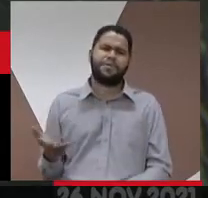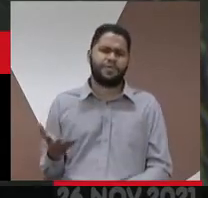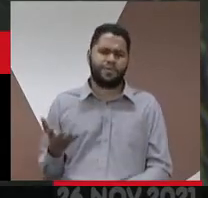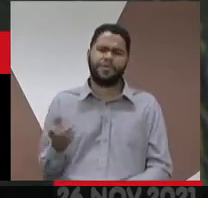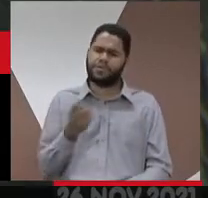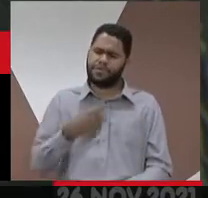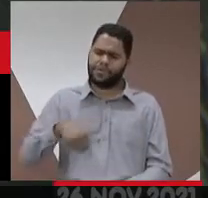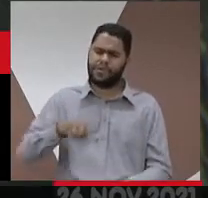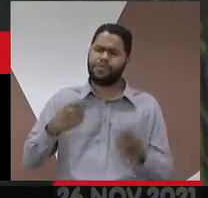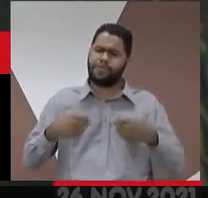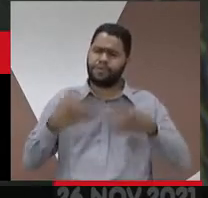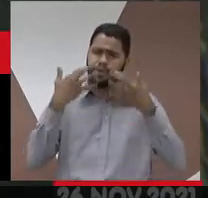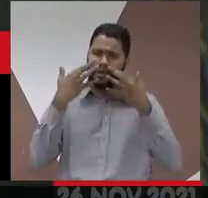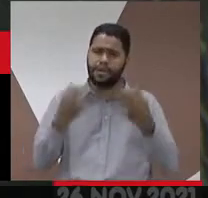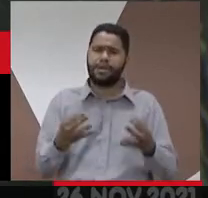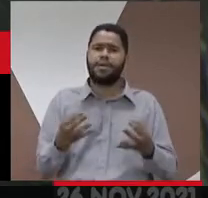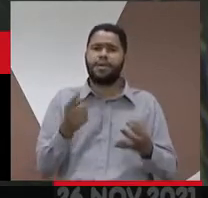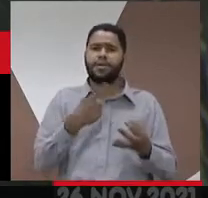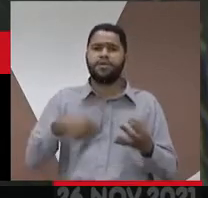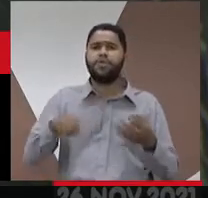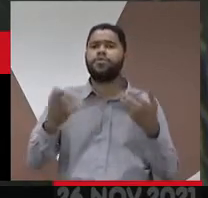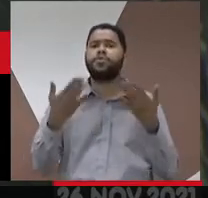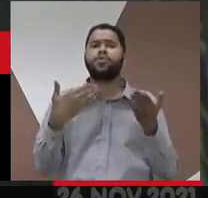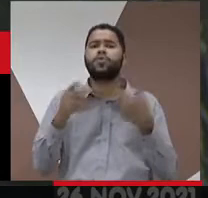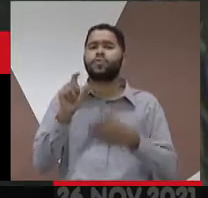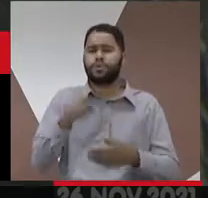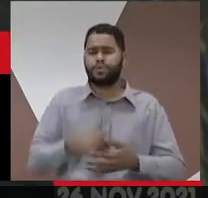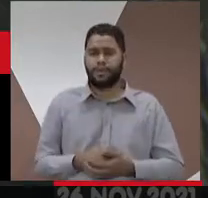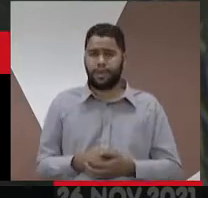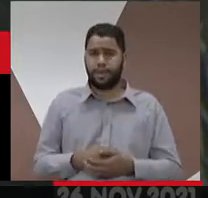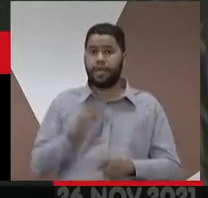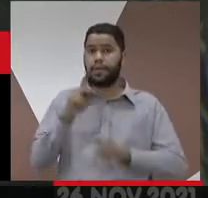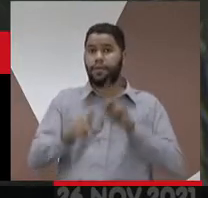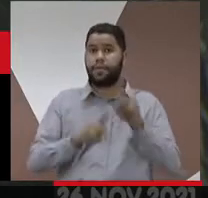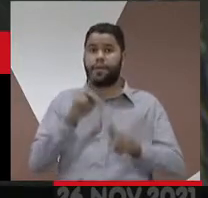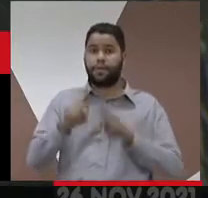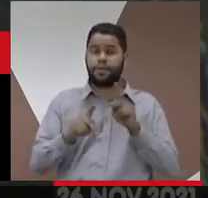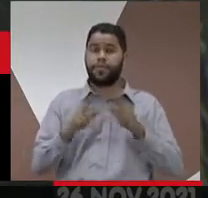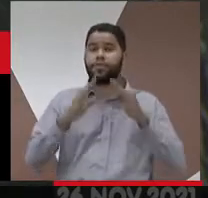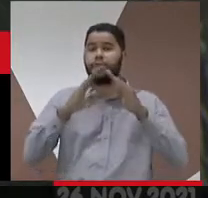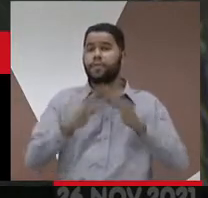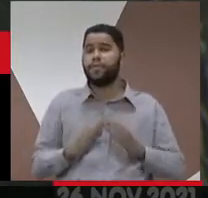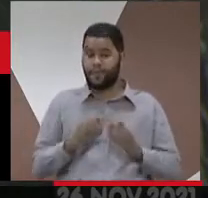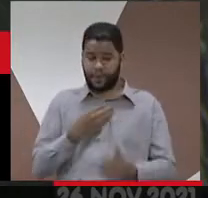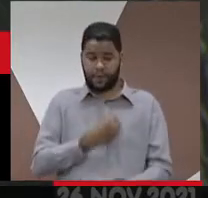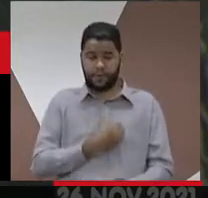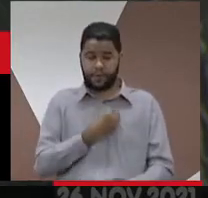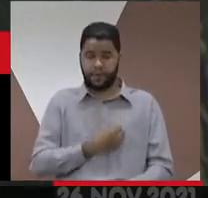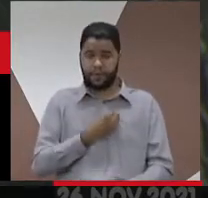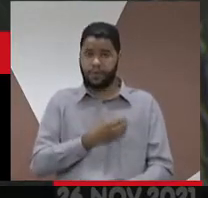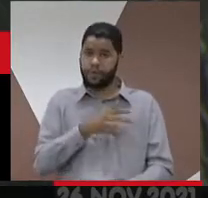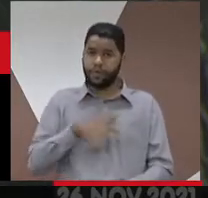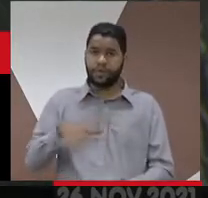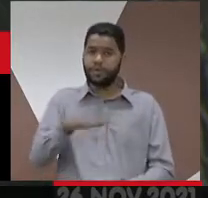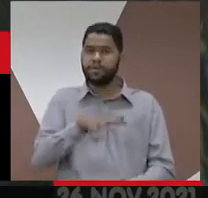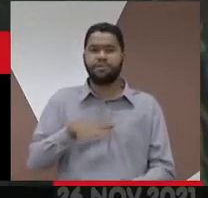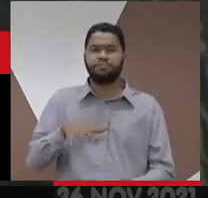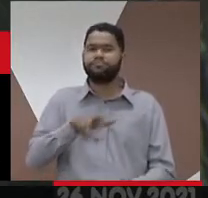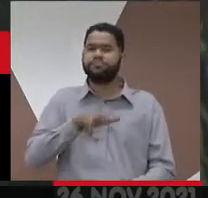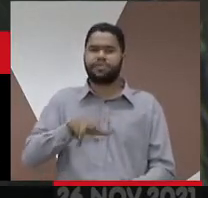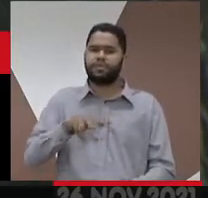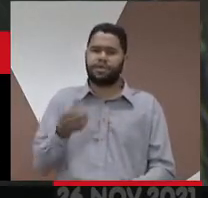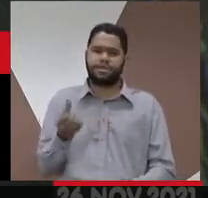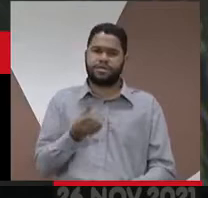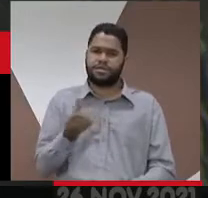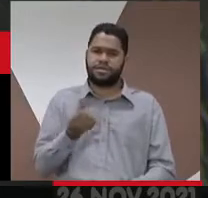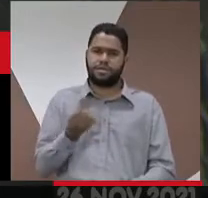nós precisamos considerar. Com quem nós queremos conversar? Se for com a população que mora, que vive nesses territórios, não é numa